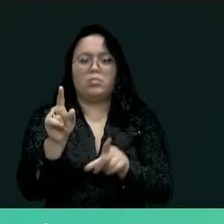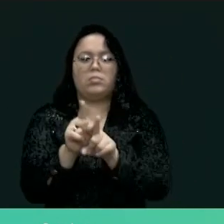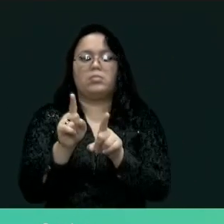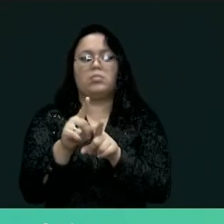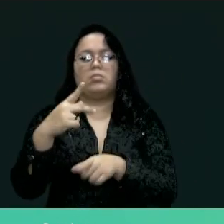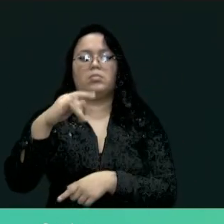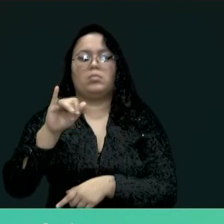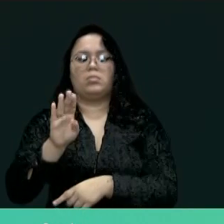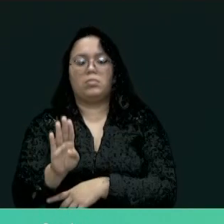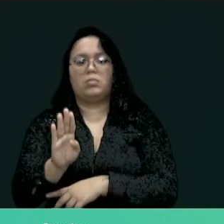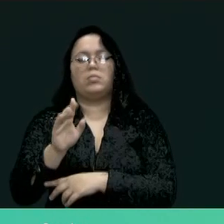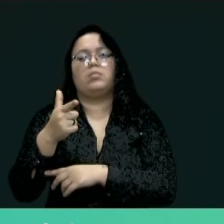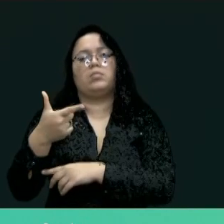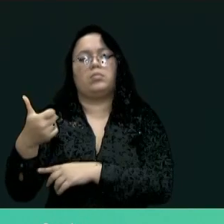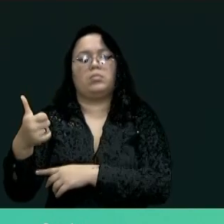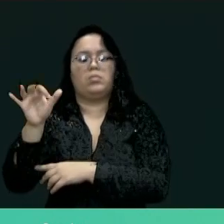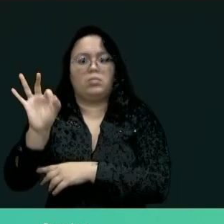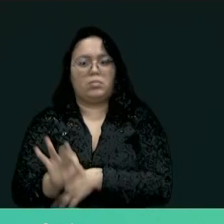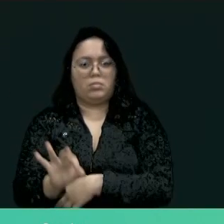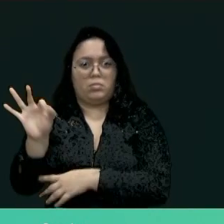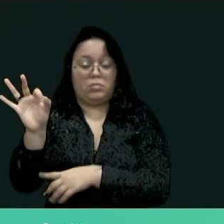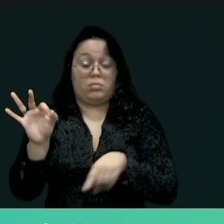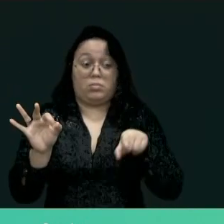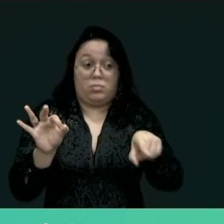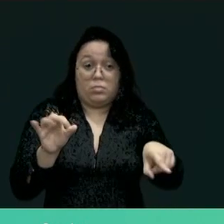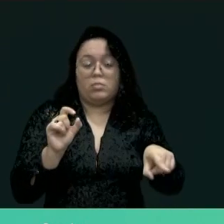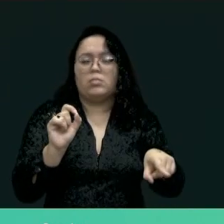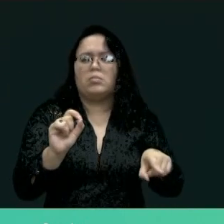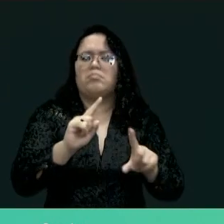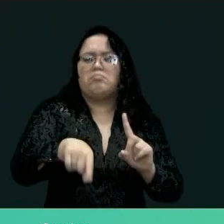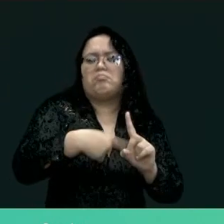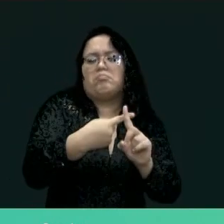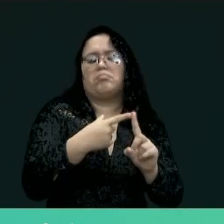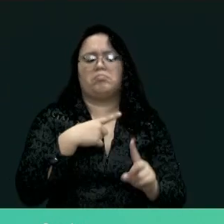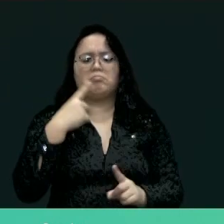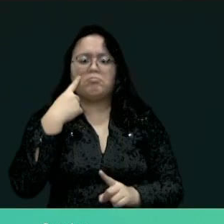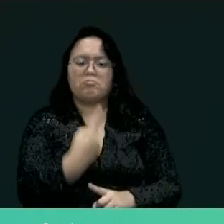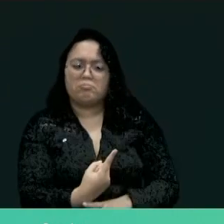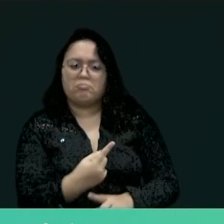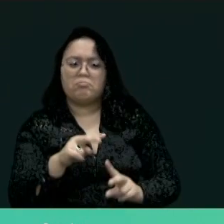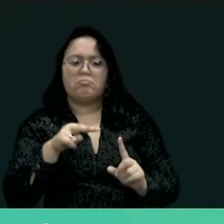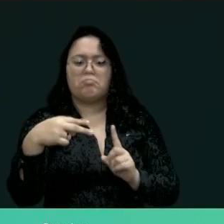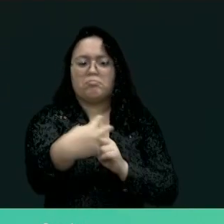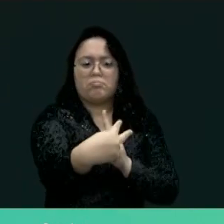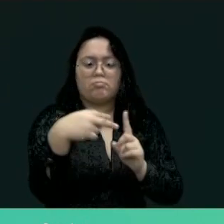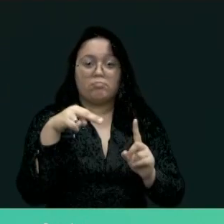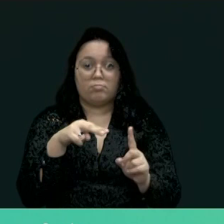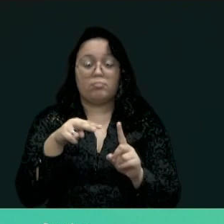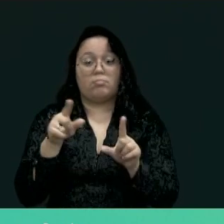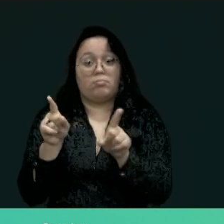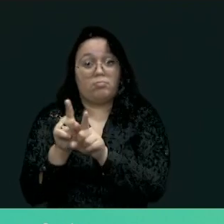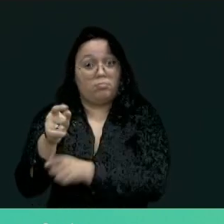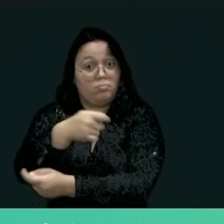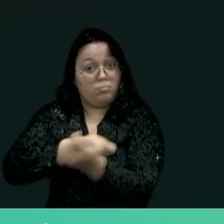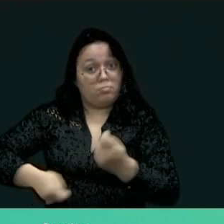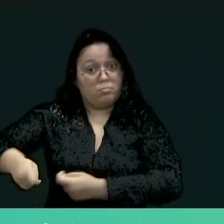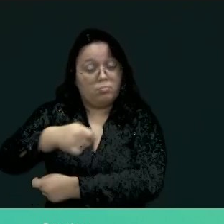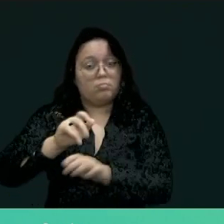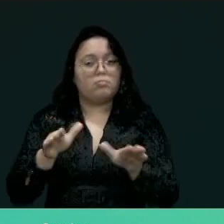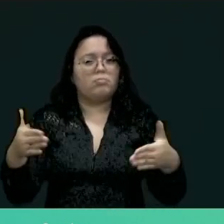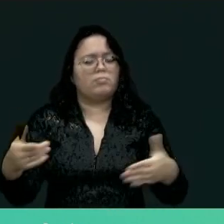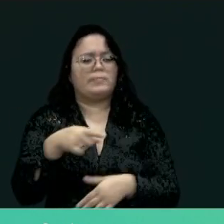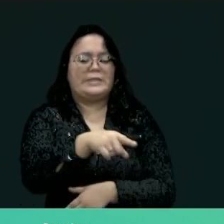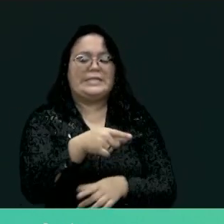PIB em torno de 21%. Além disso, quando nós olhamos do ponto de vista macroeconômico, quais são